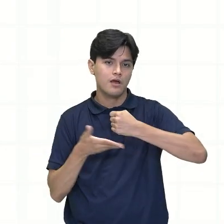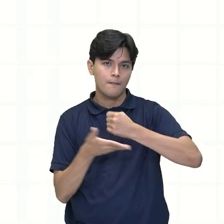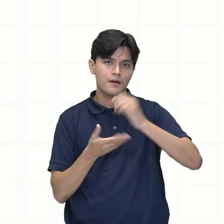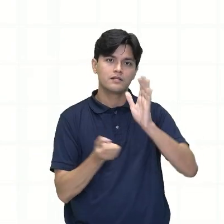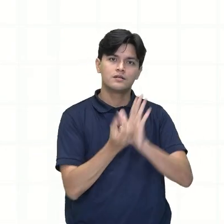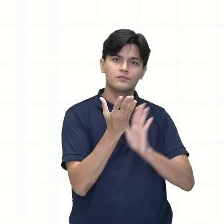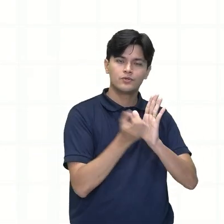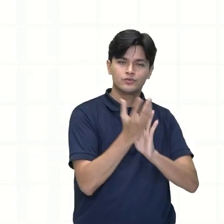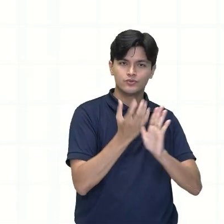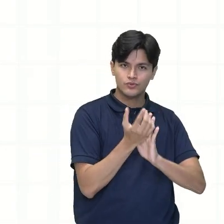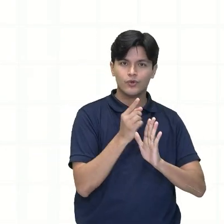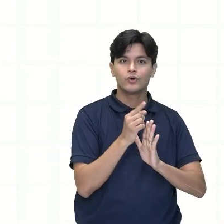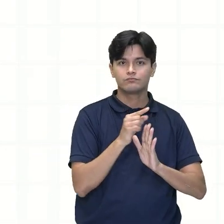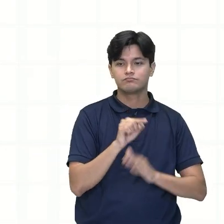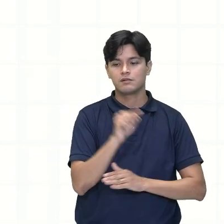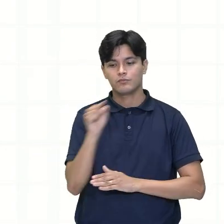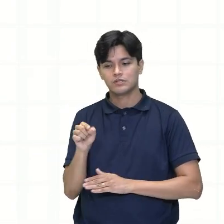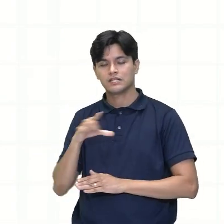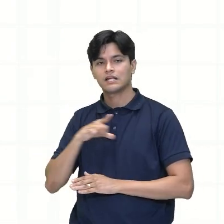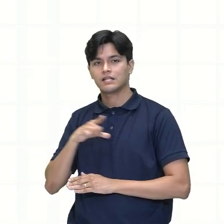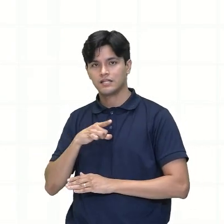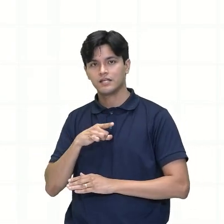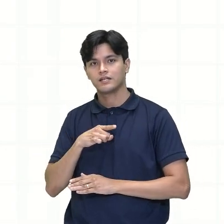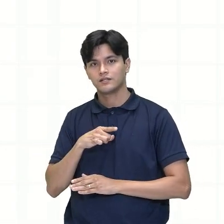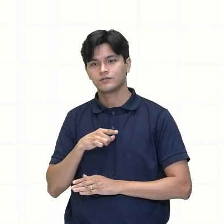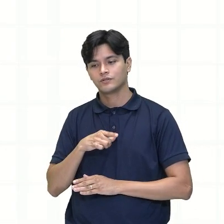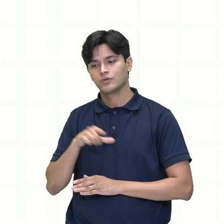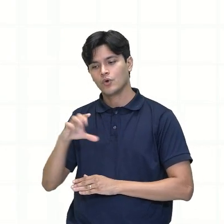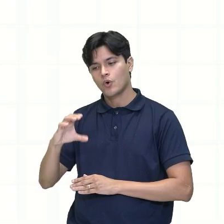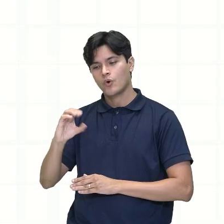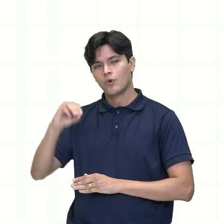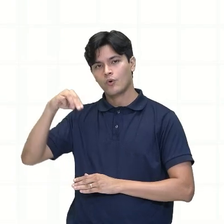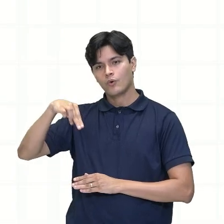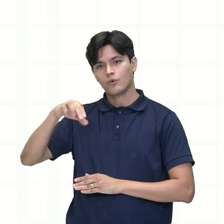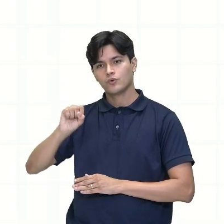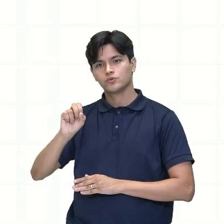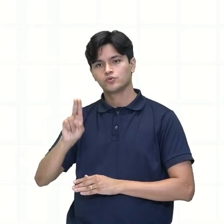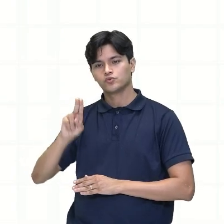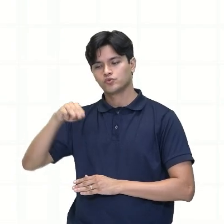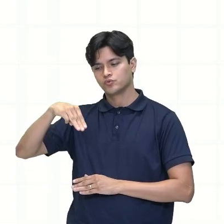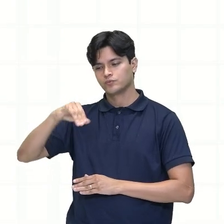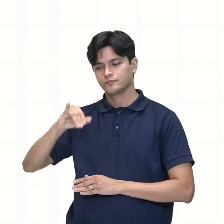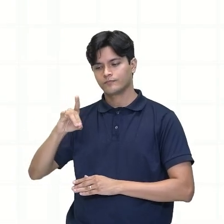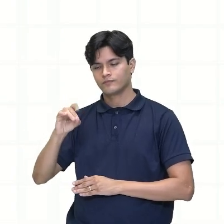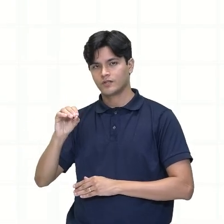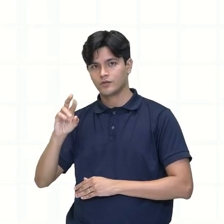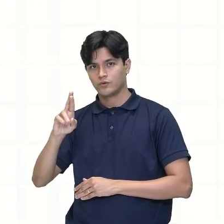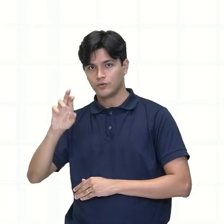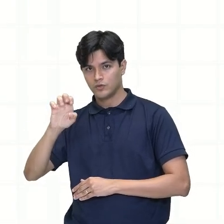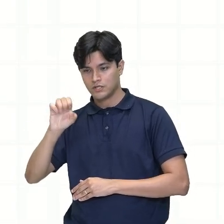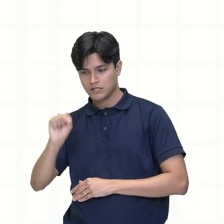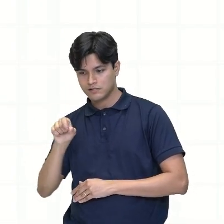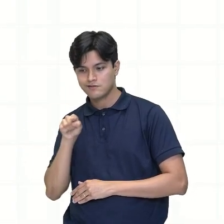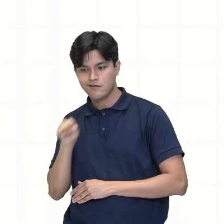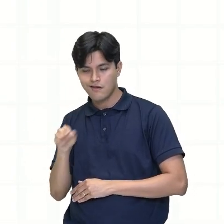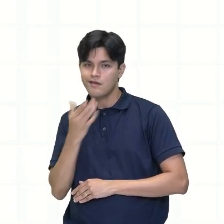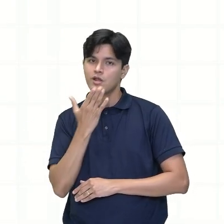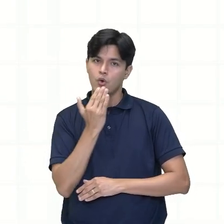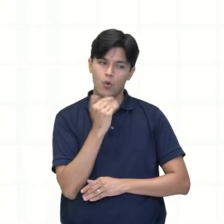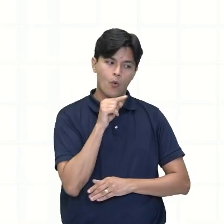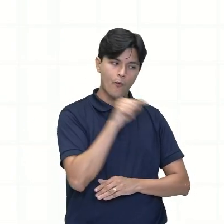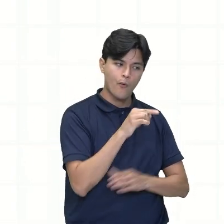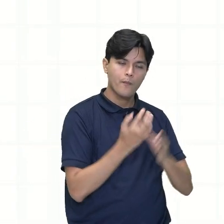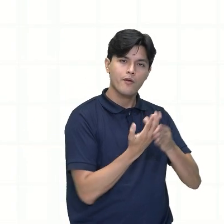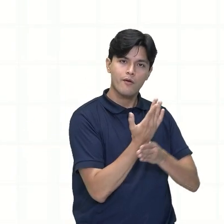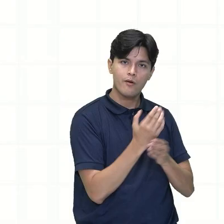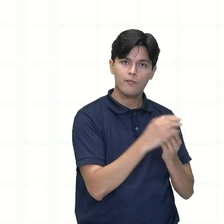consumidores se alimentam de quem? Dos produtores, que são as plantas. E dentro dos consumidores, nós